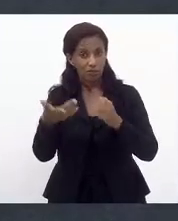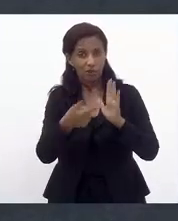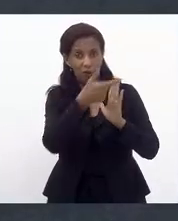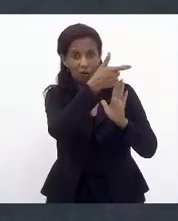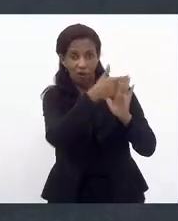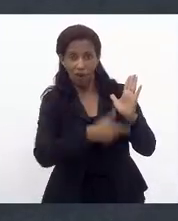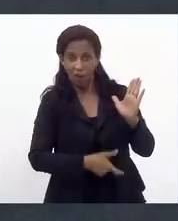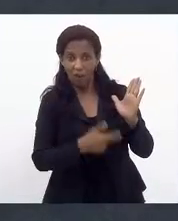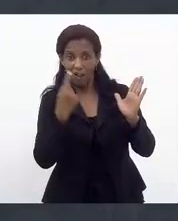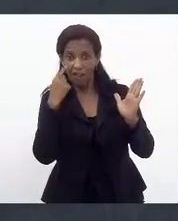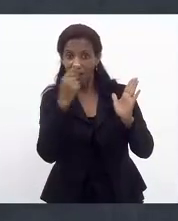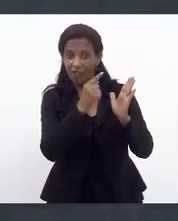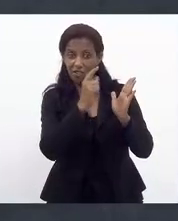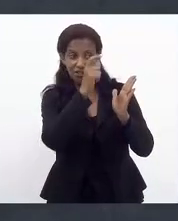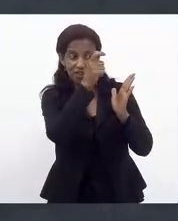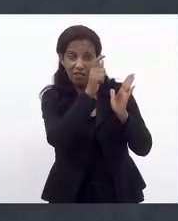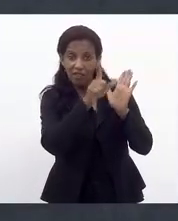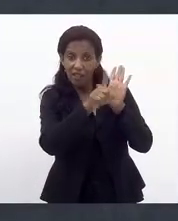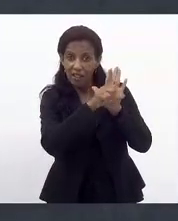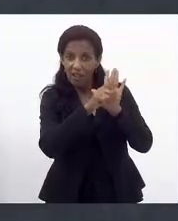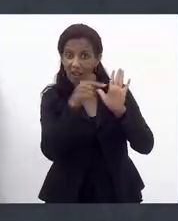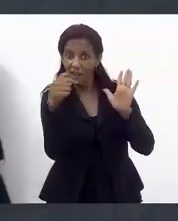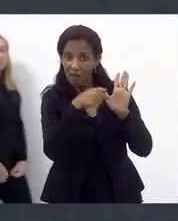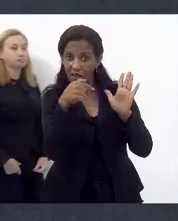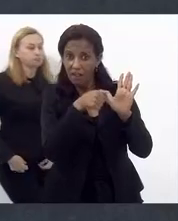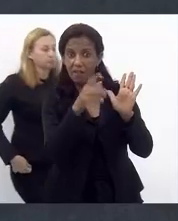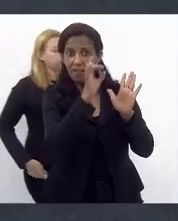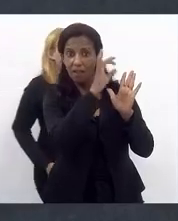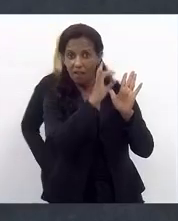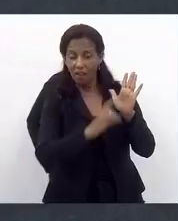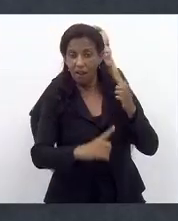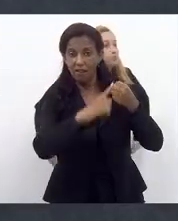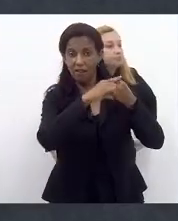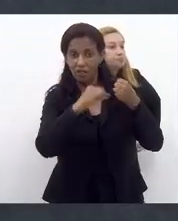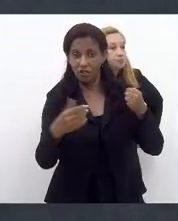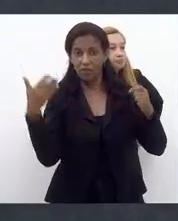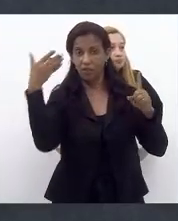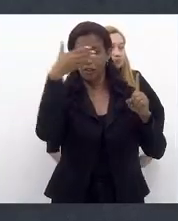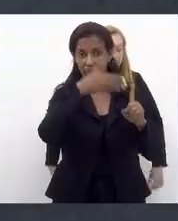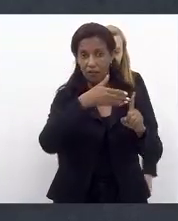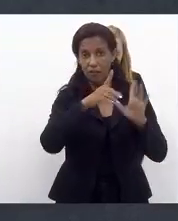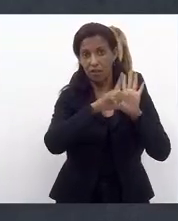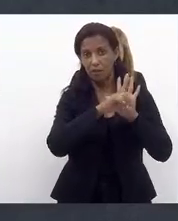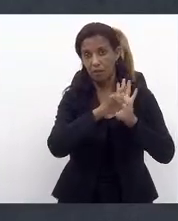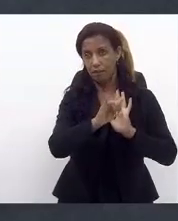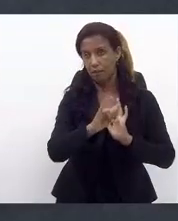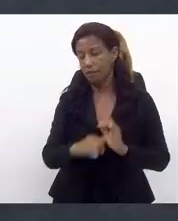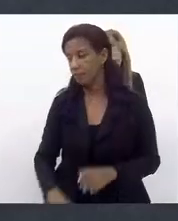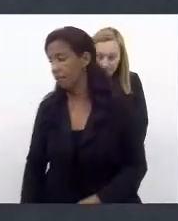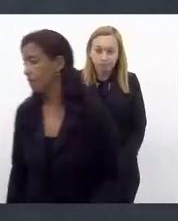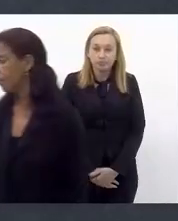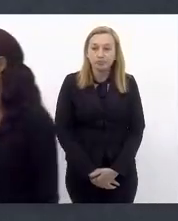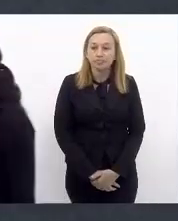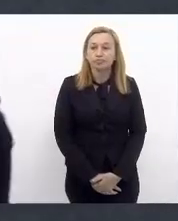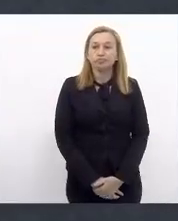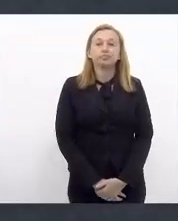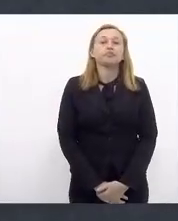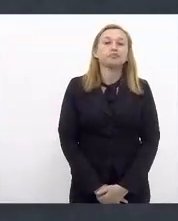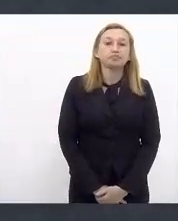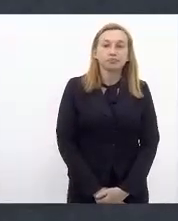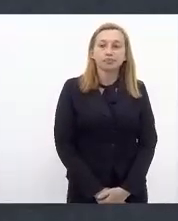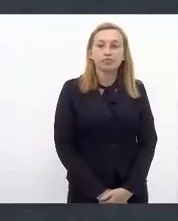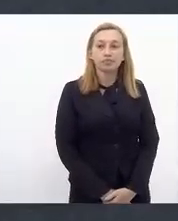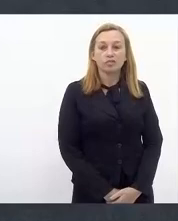a gente tem que ir pegar e ver que lei é essa cada artigo que a gente ele faz referência a uma lei a gente tem que abrir o